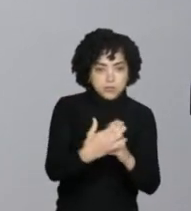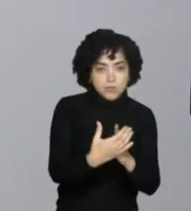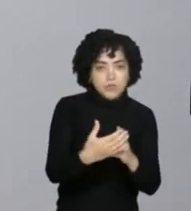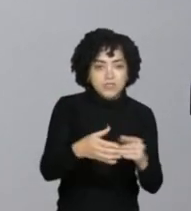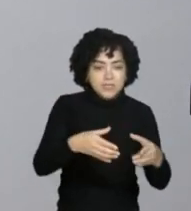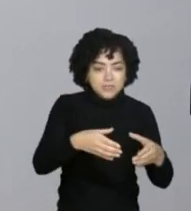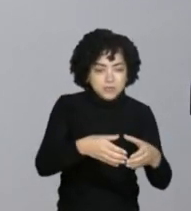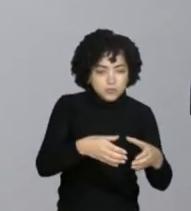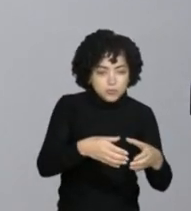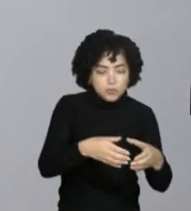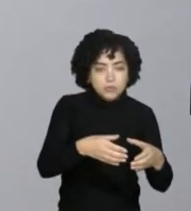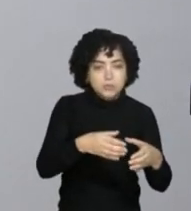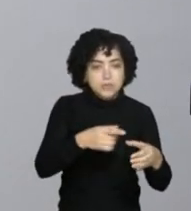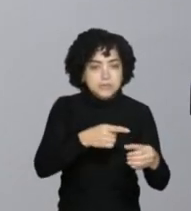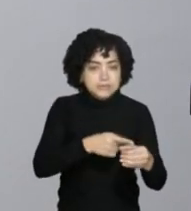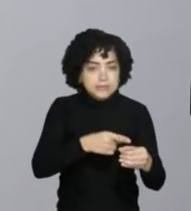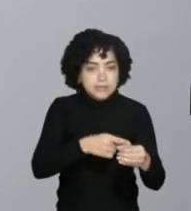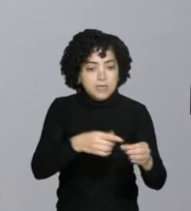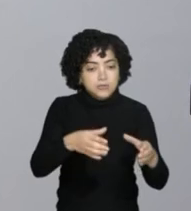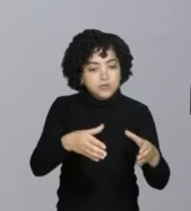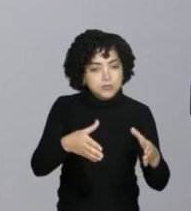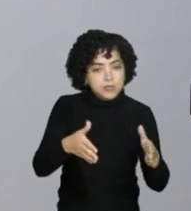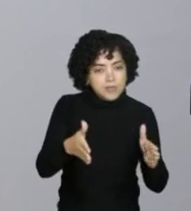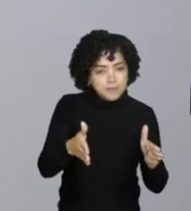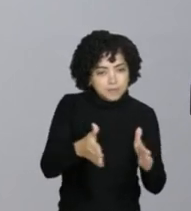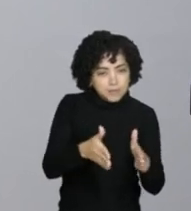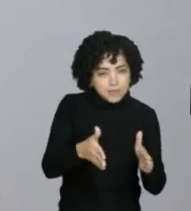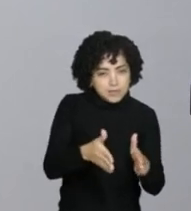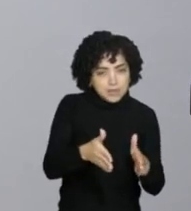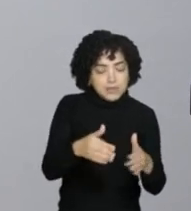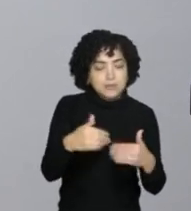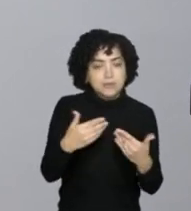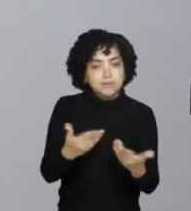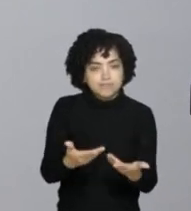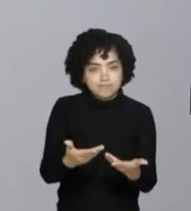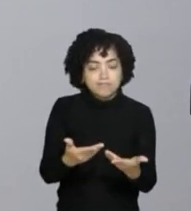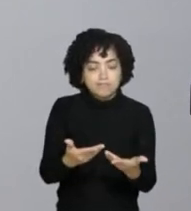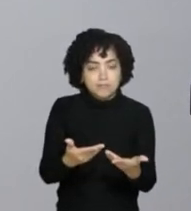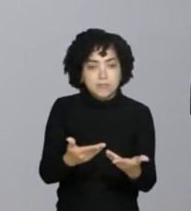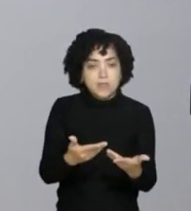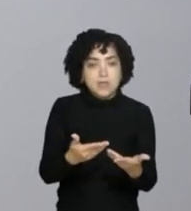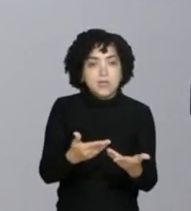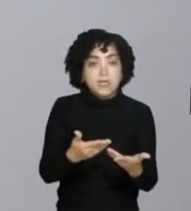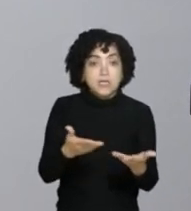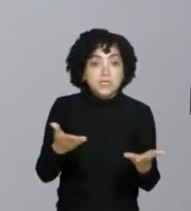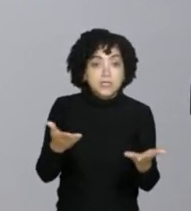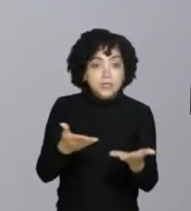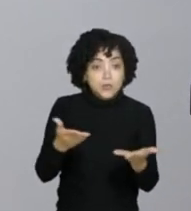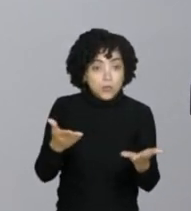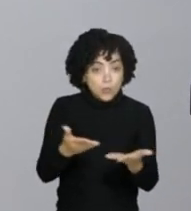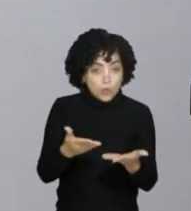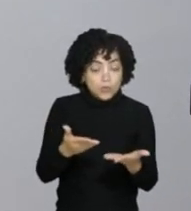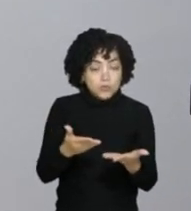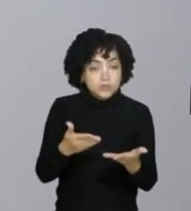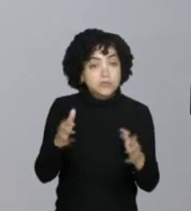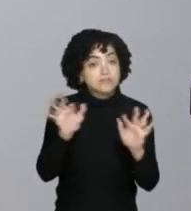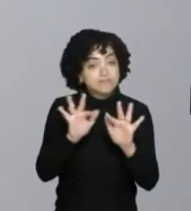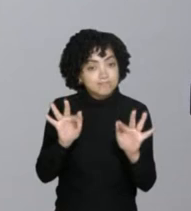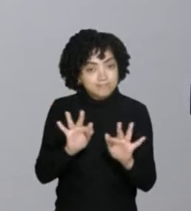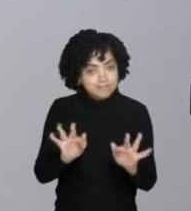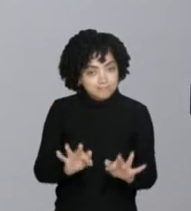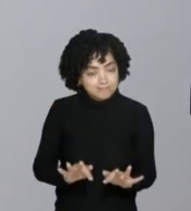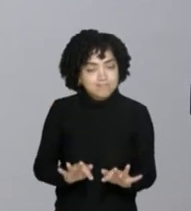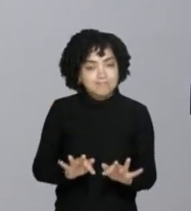que lá surgiu lá nosso estado, surgiu o nosso país, né, dessas pequenas comunidades, que hoje estão felizes com o retorno